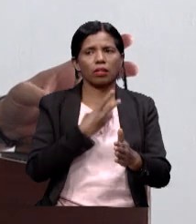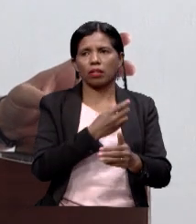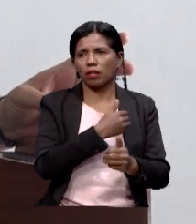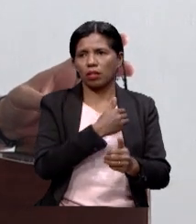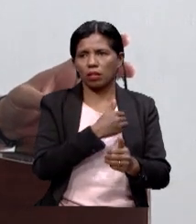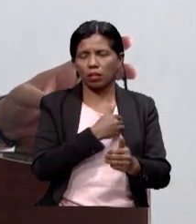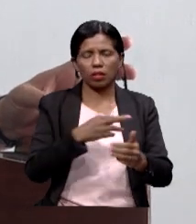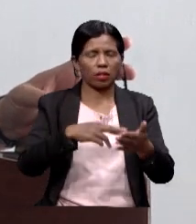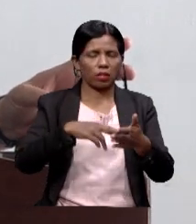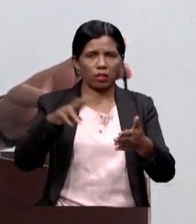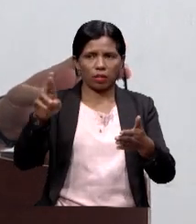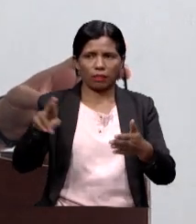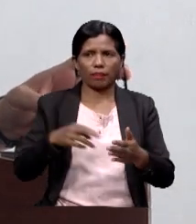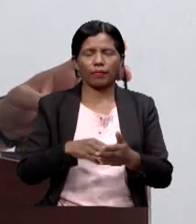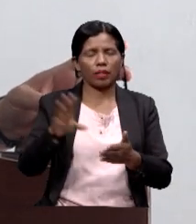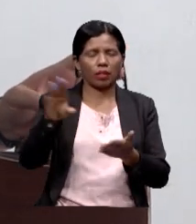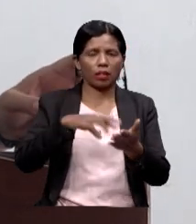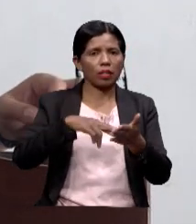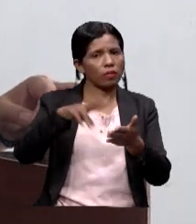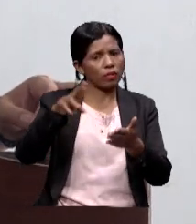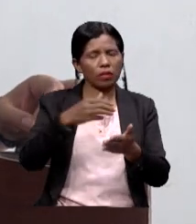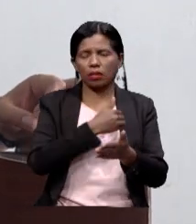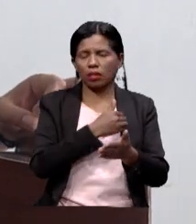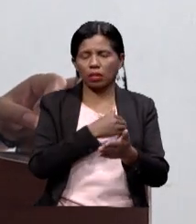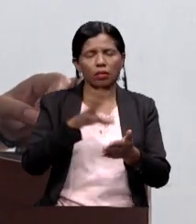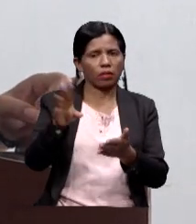membro. Ita se deu gratifica, ita se deu adere.